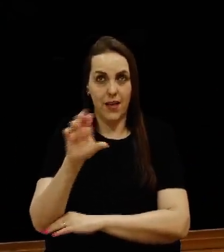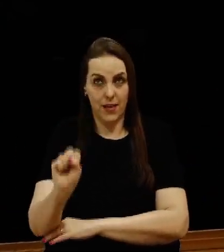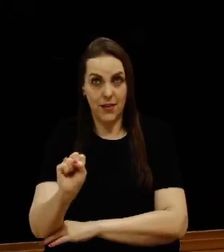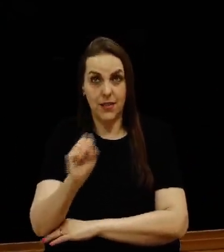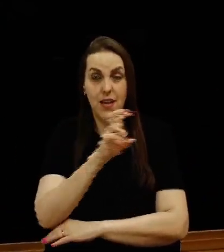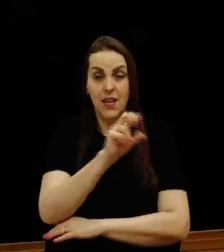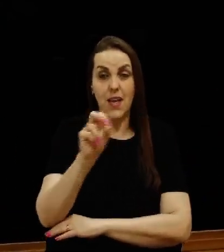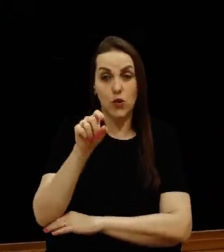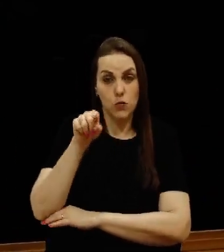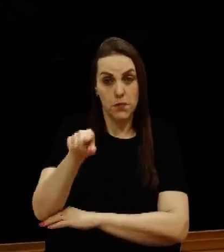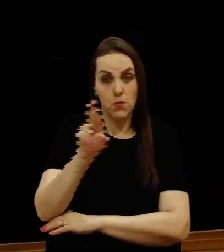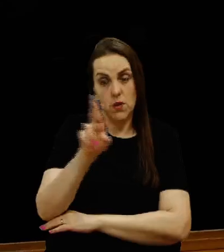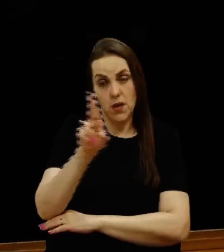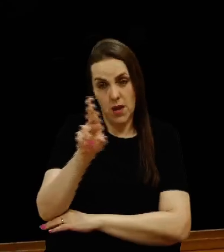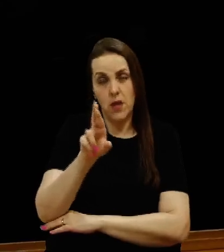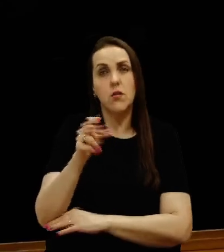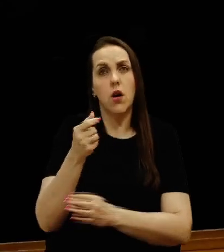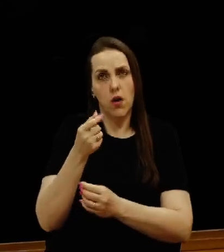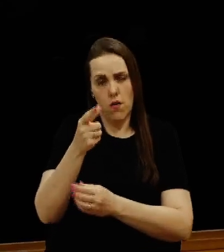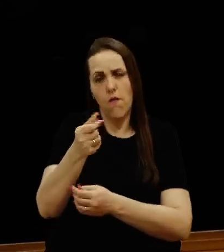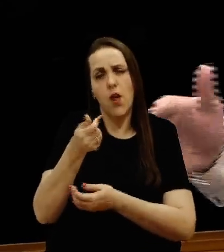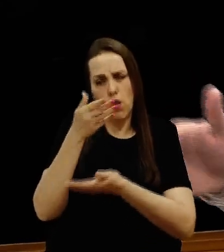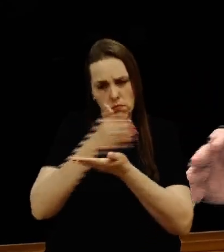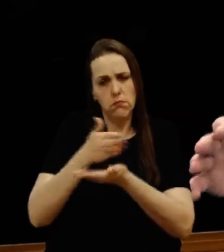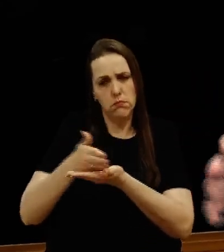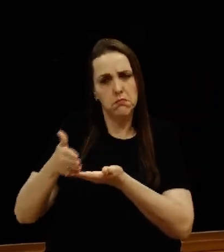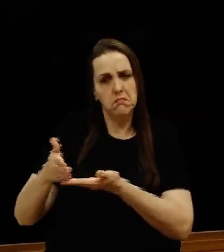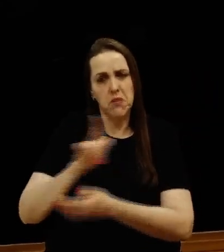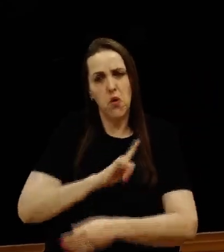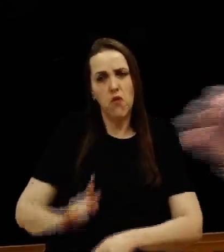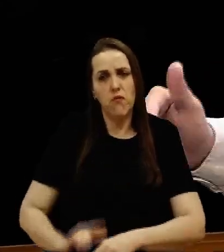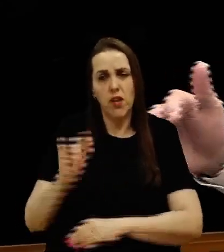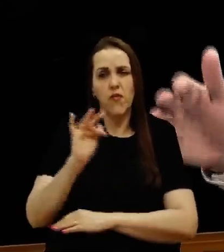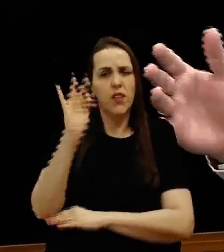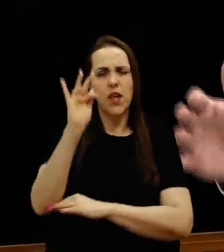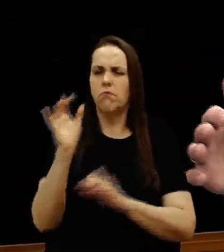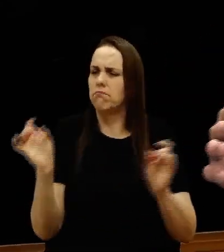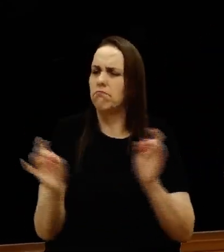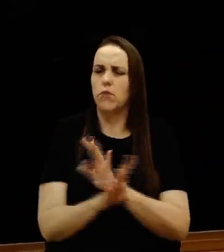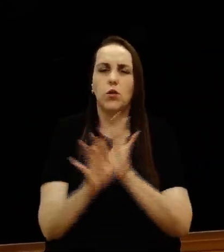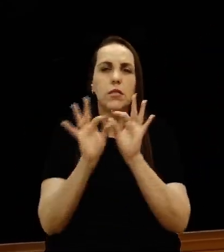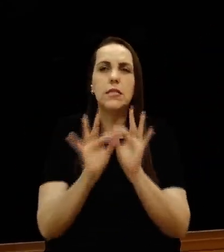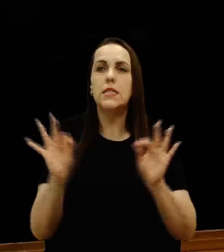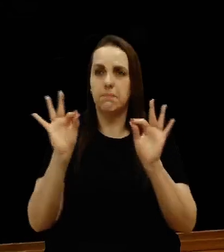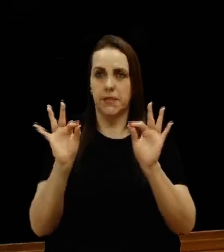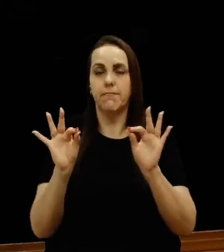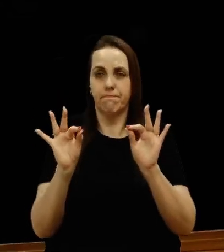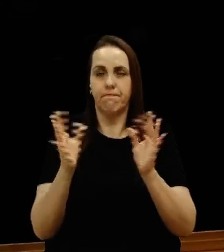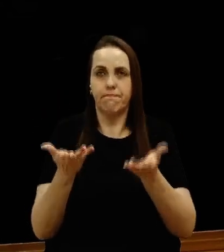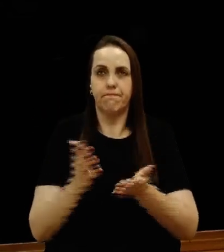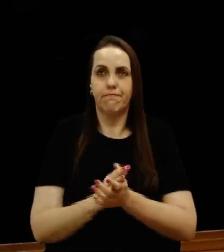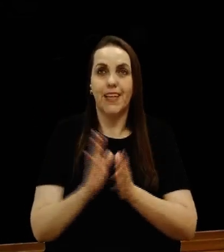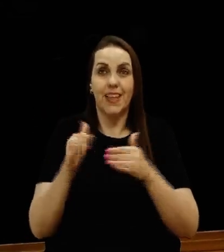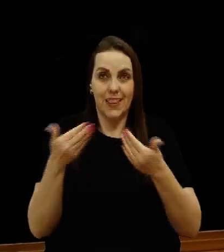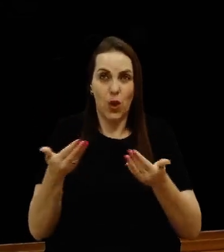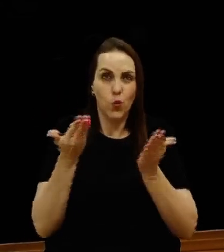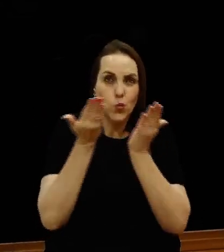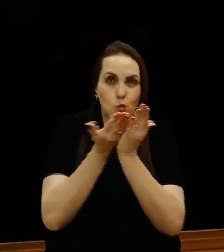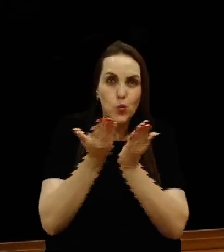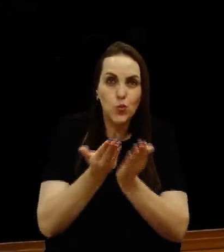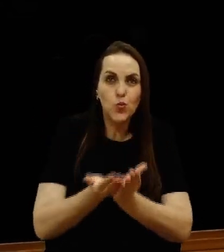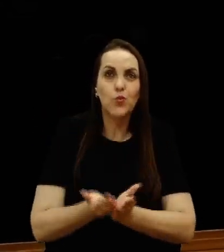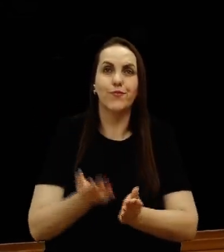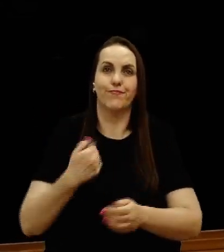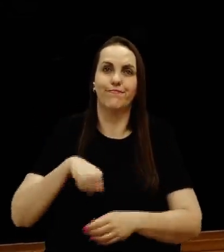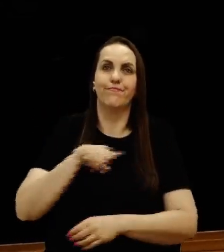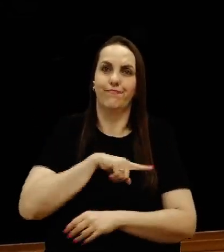esse valor deve ser financiado pelo governo federal e pronto. É muito simples a questão, né? Então, esse estudo que nós temos que fazer, acho que